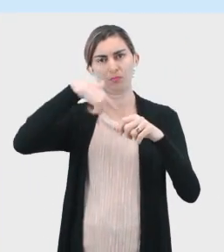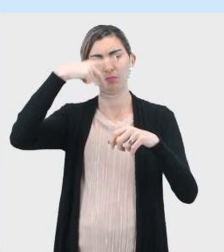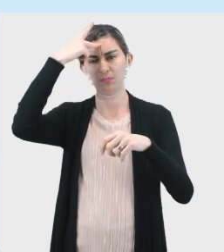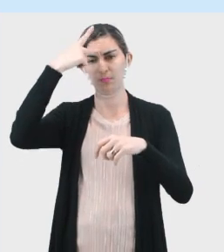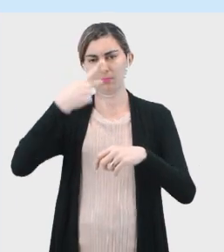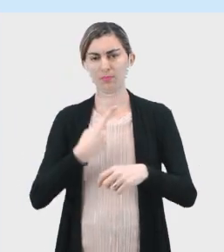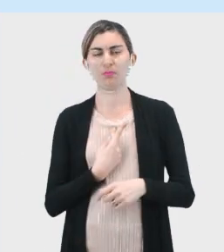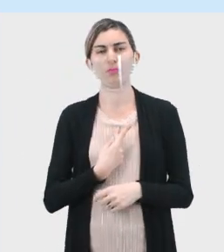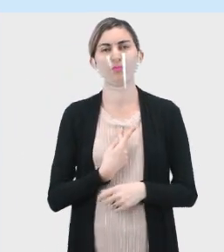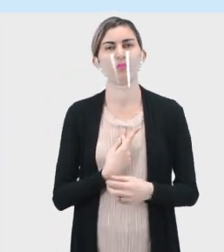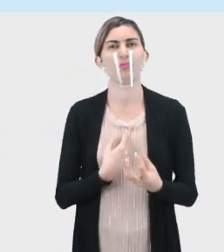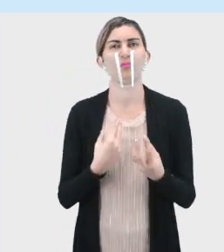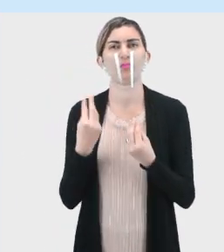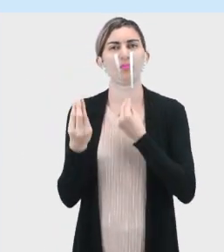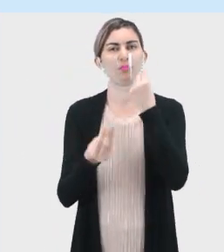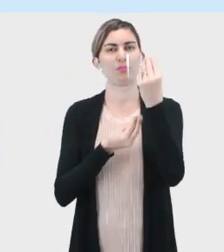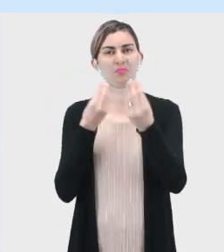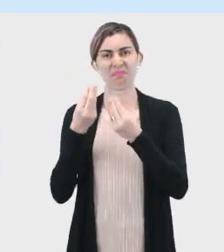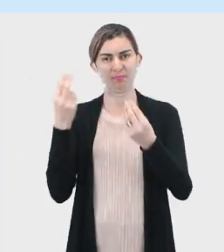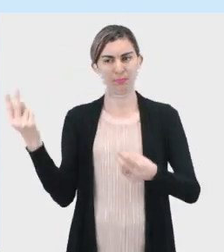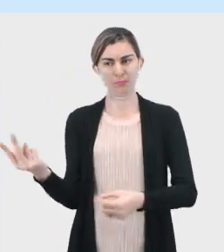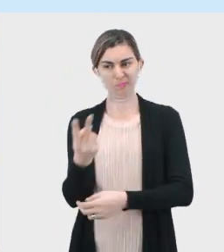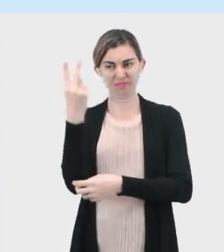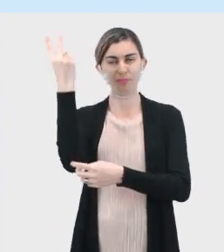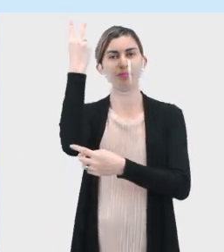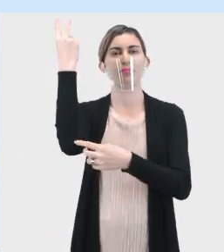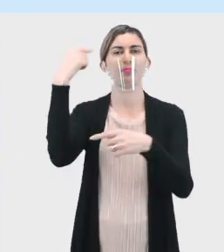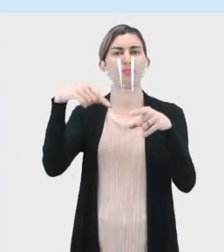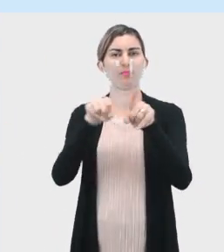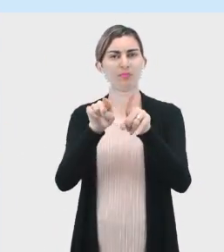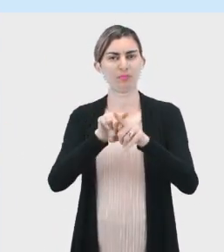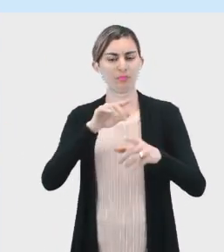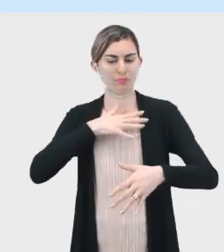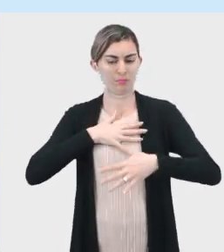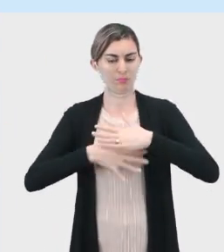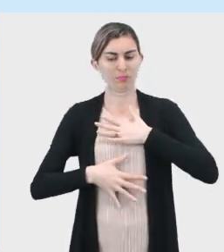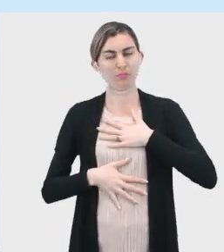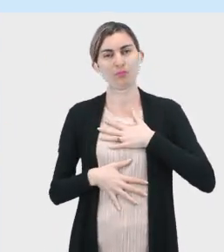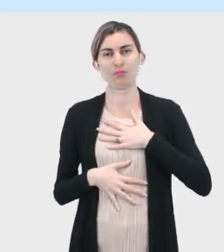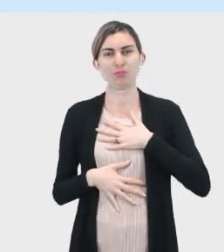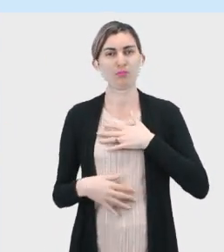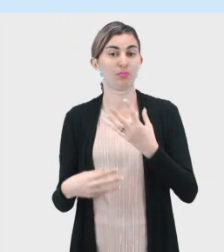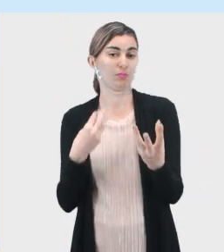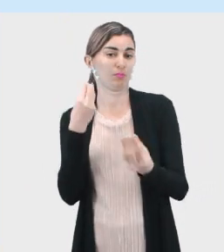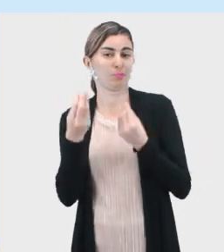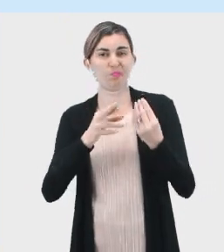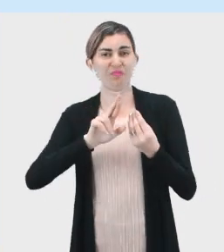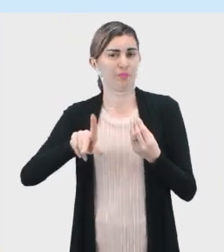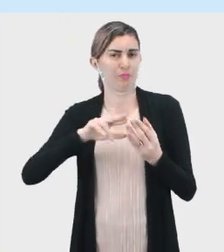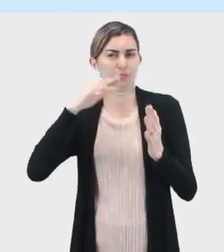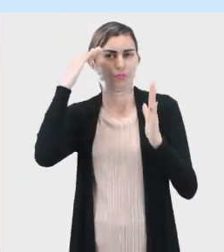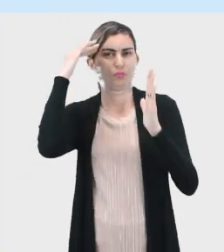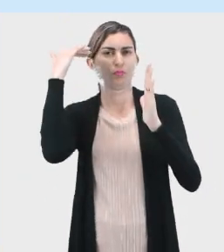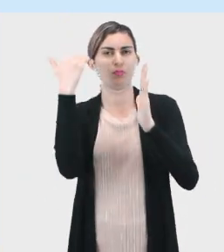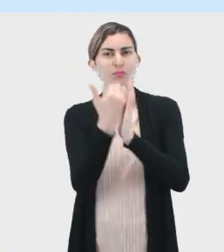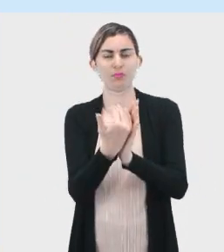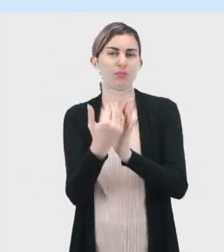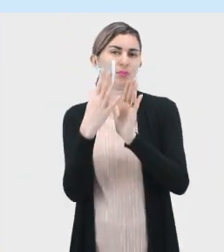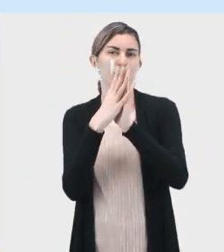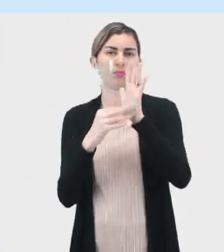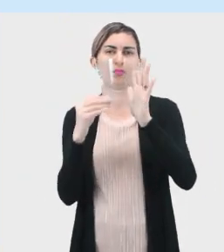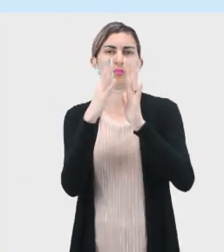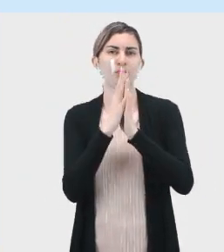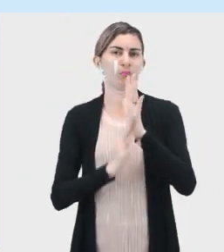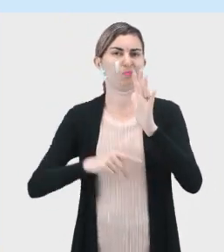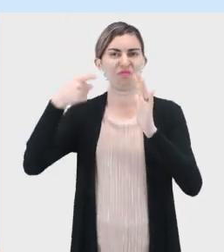mesma, como ela tem a valorização também do próprio corpo como ela não obedece aos modelos